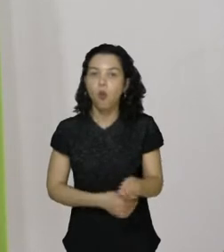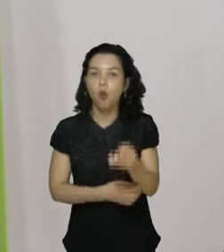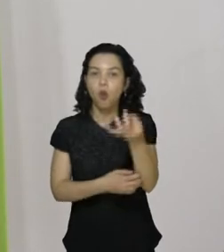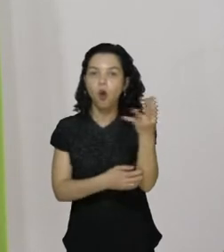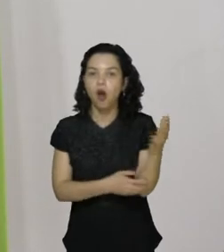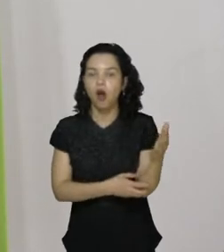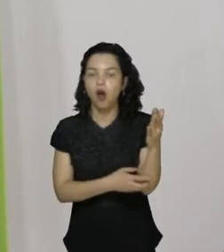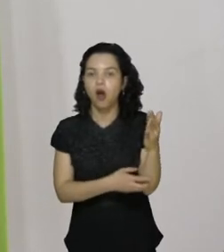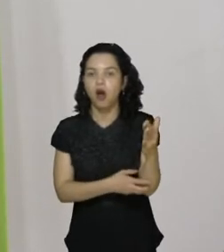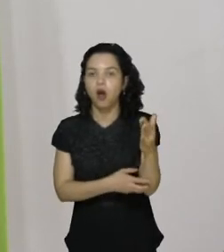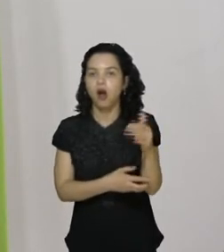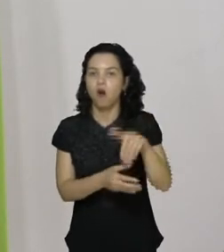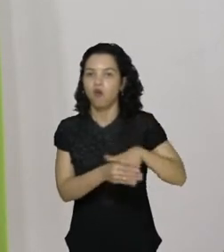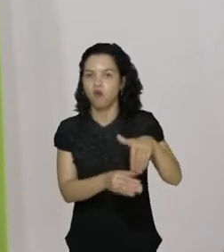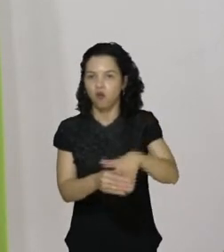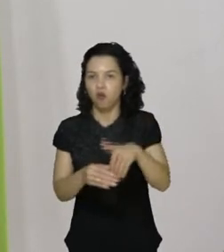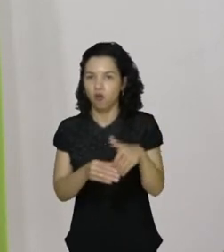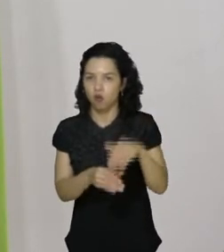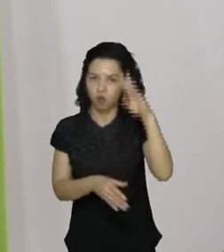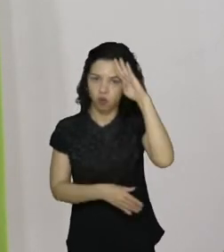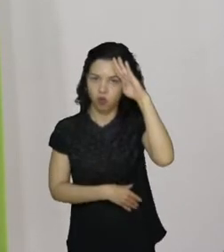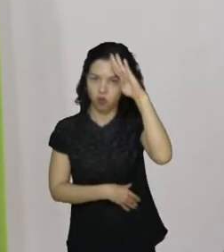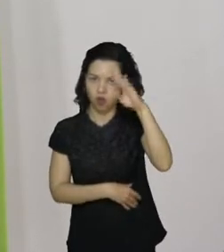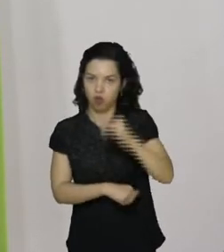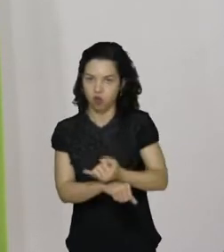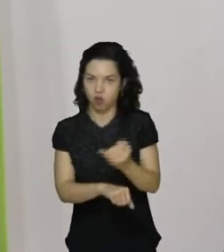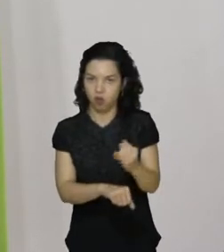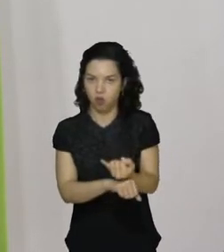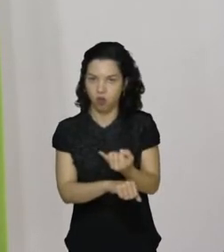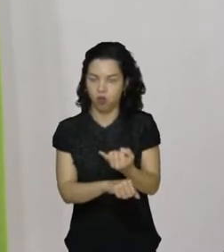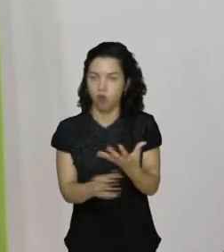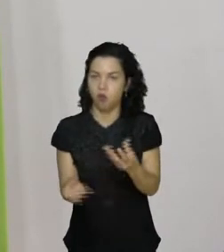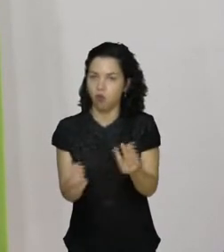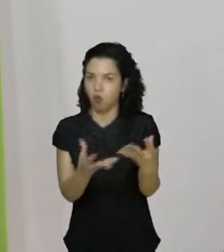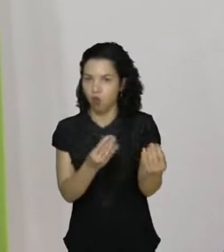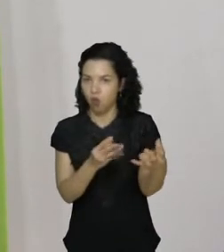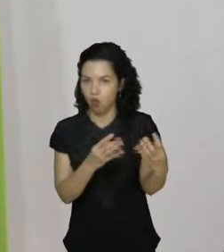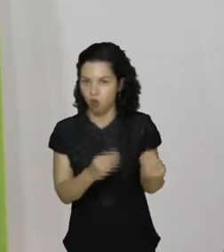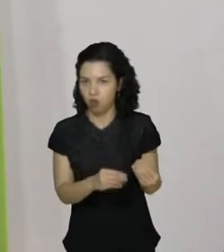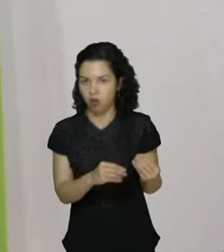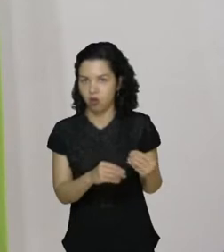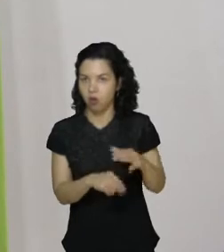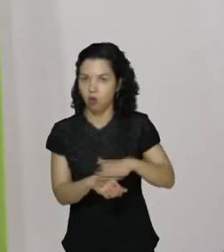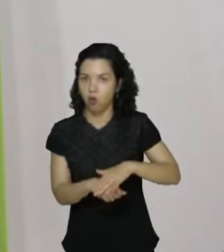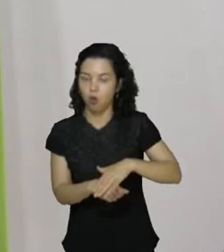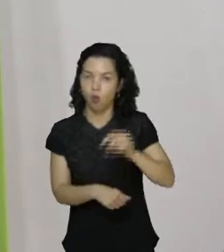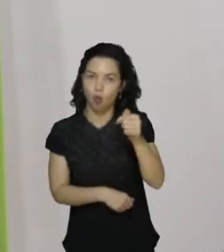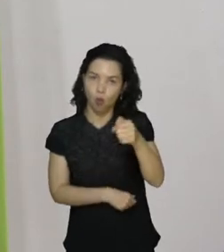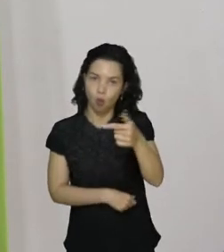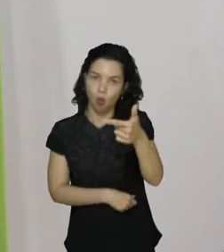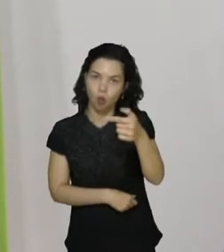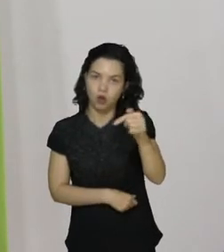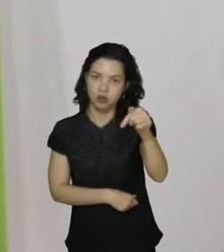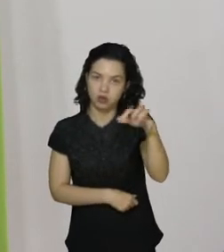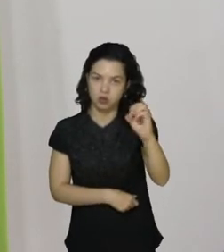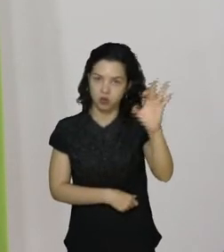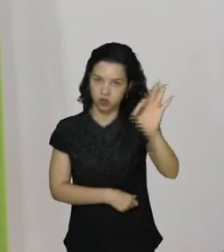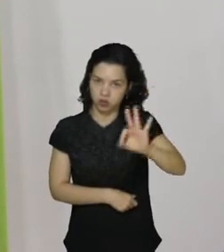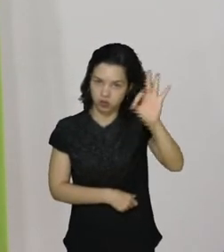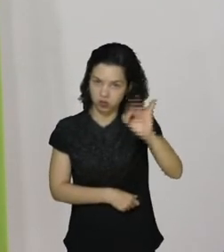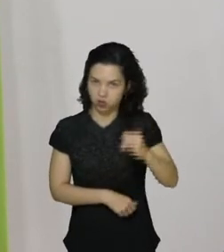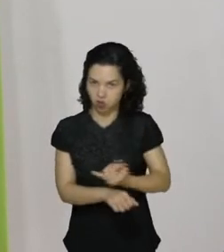presidente Bolsonaro? Um número expressivo, quase 70% dos joinvilenses. Ou seja, para a